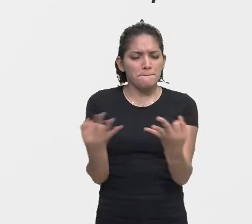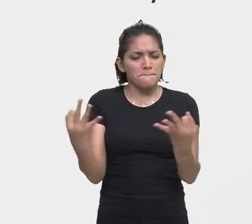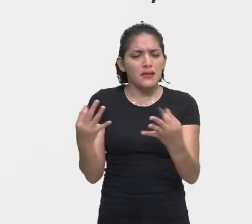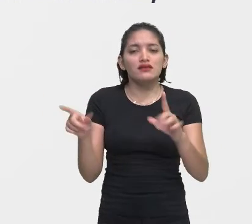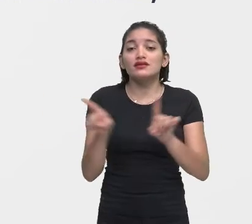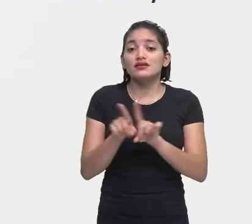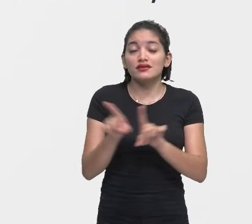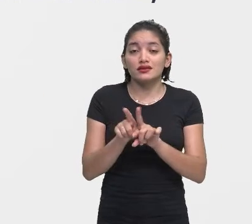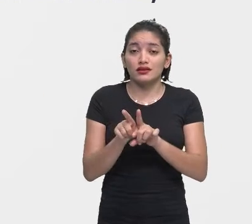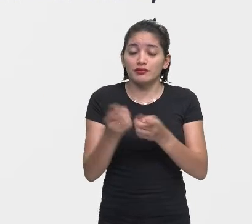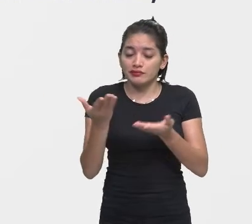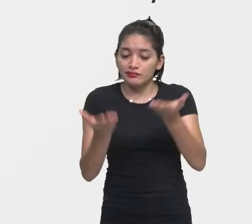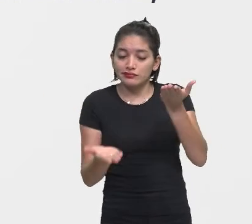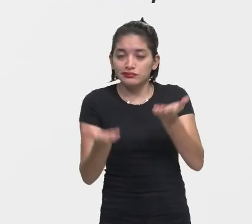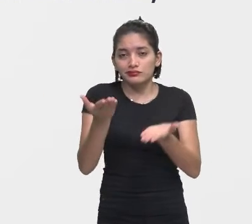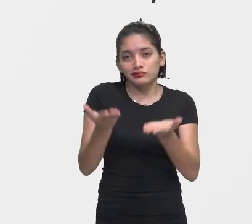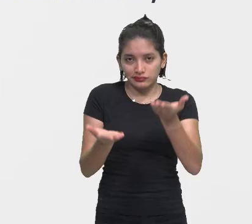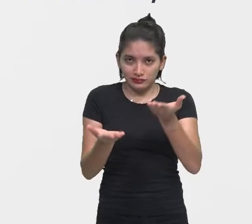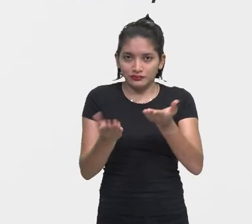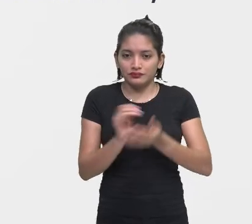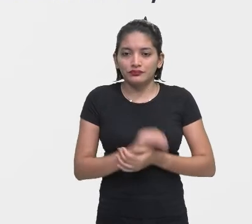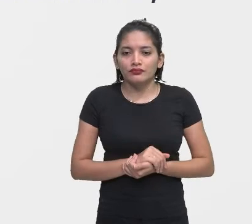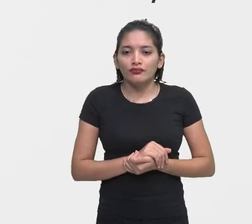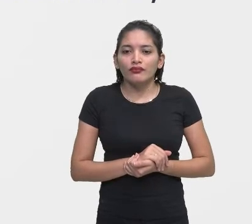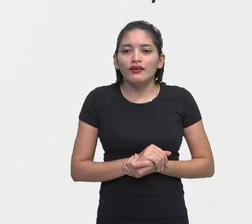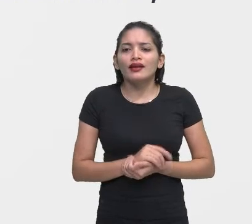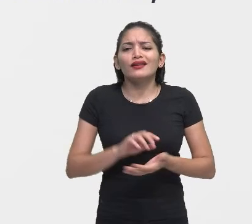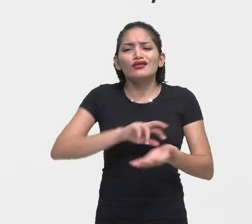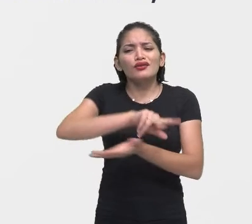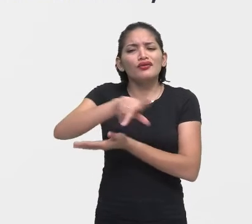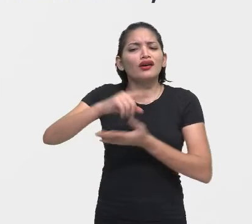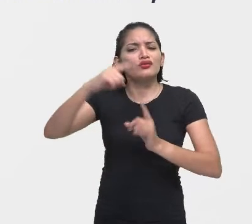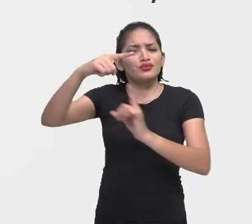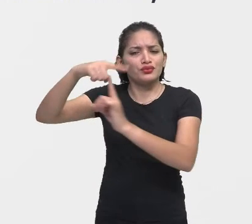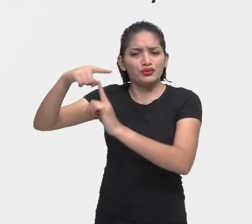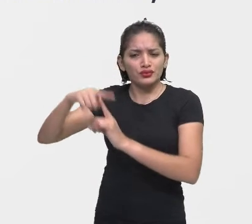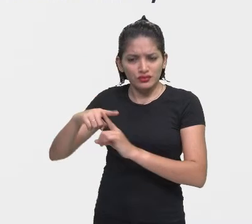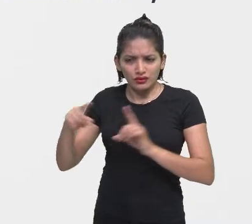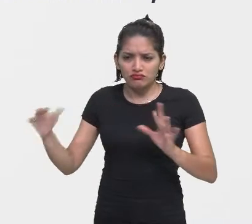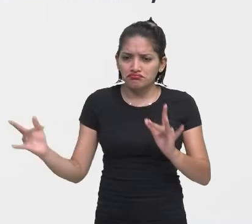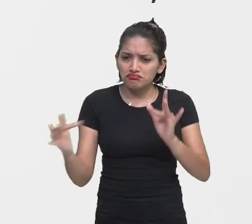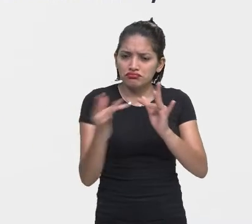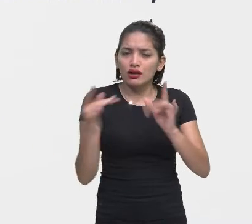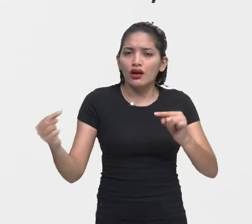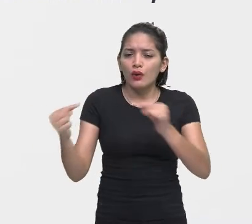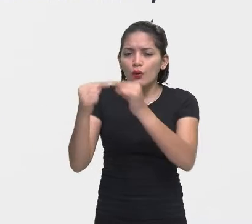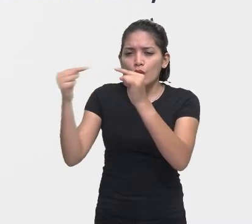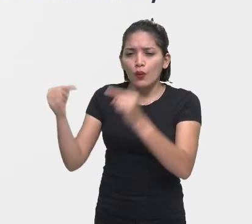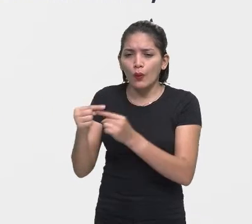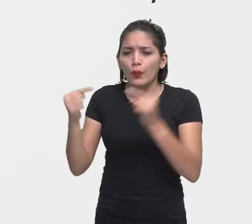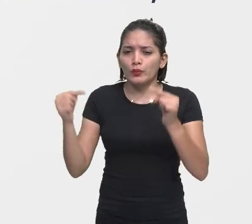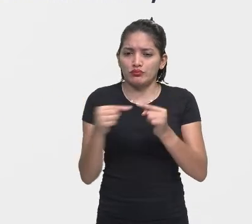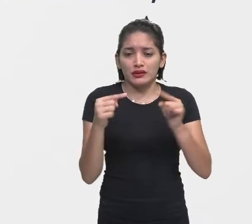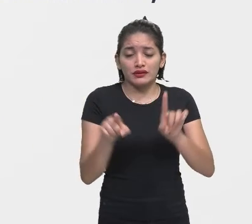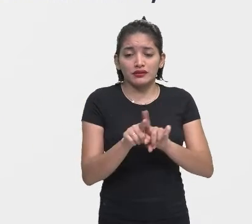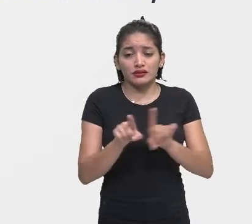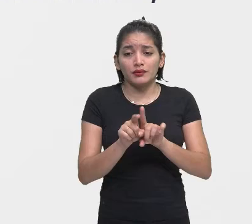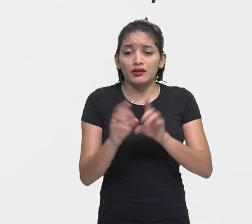nós podemos observar aí intelectualismo e convencionalismo, não é? Frieza